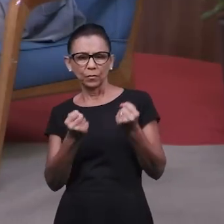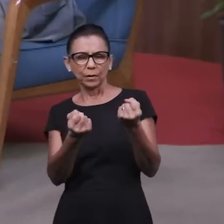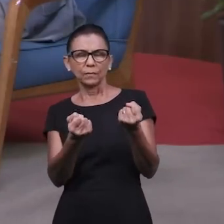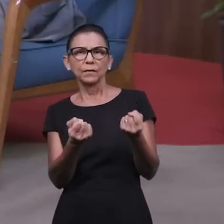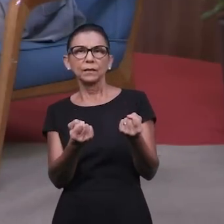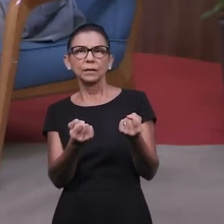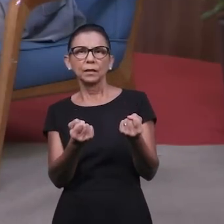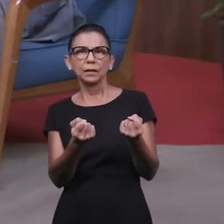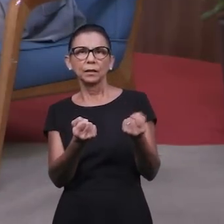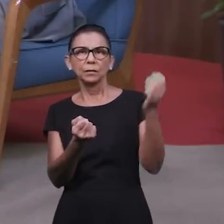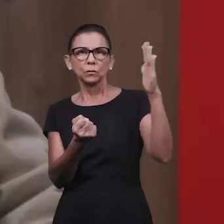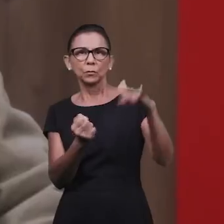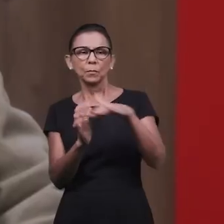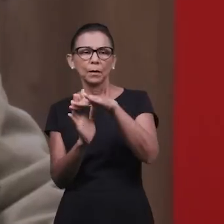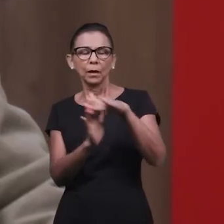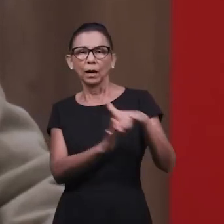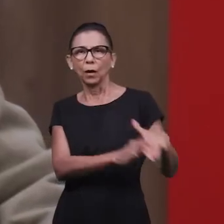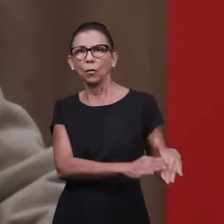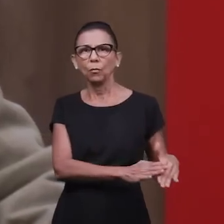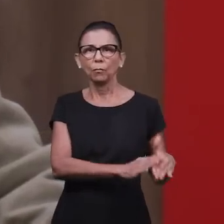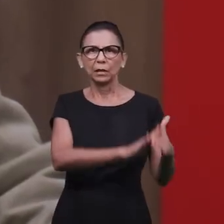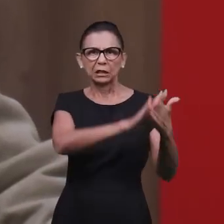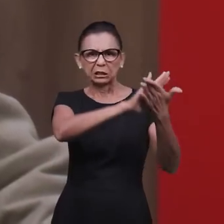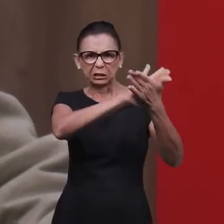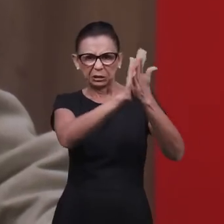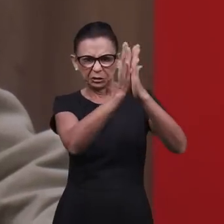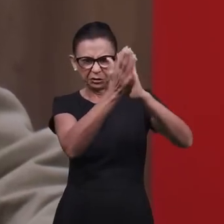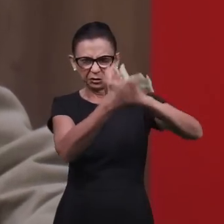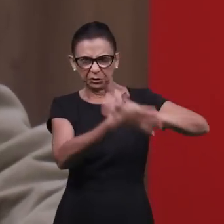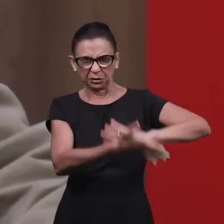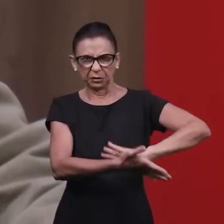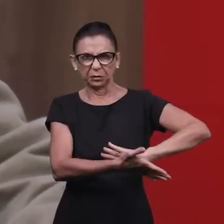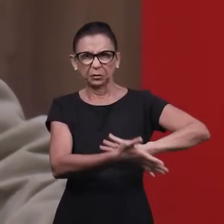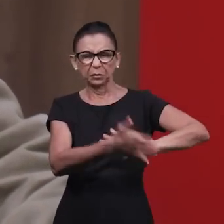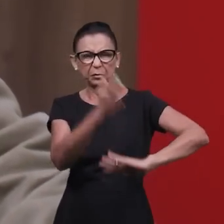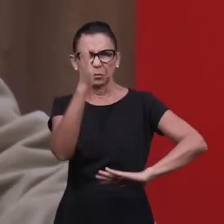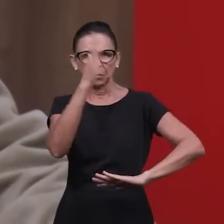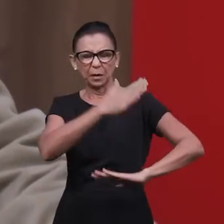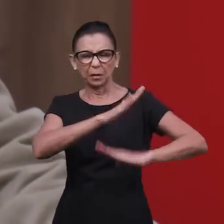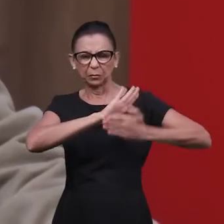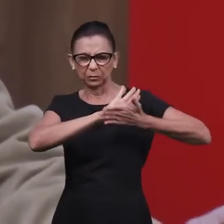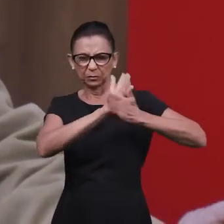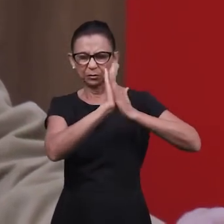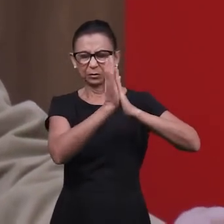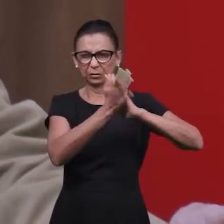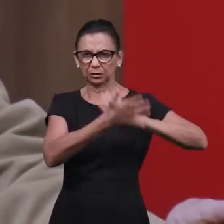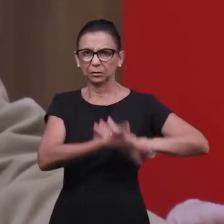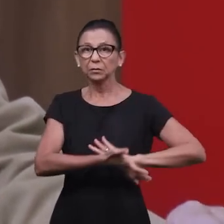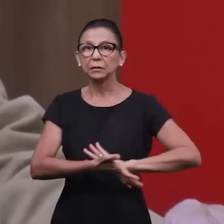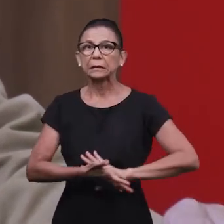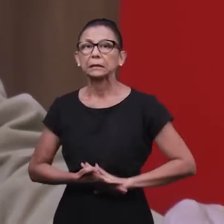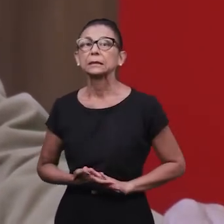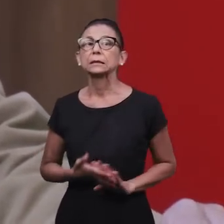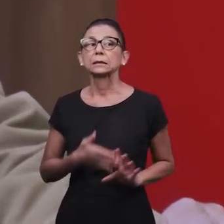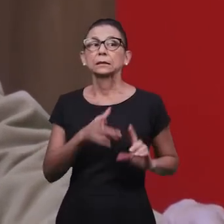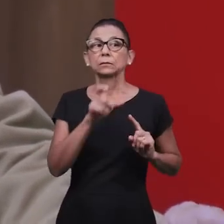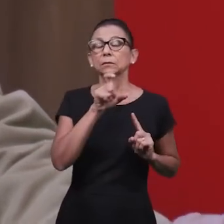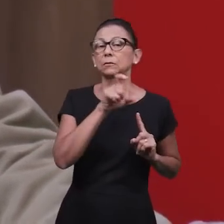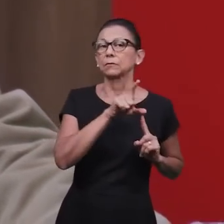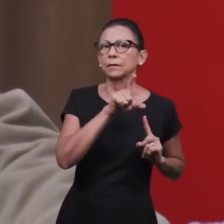para a destruição das fortalezas. Muito bom. Então,